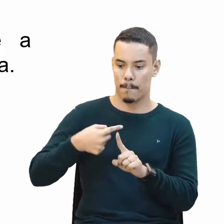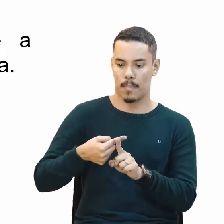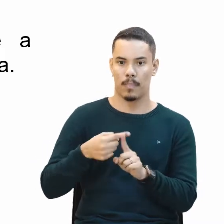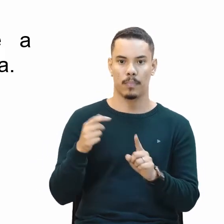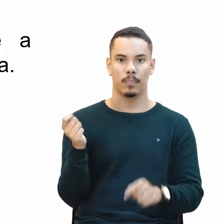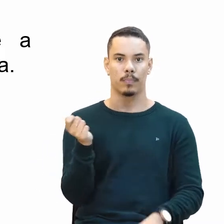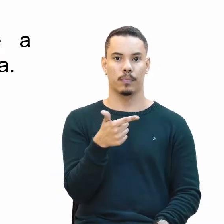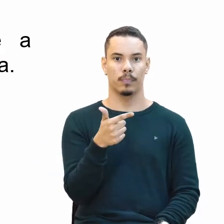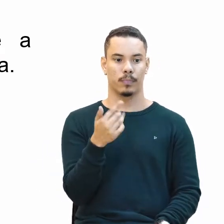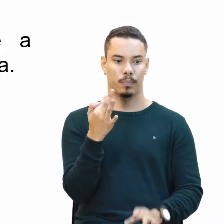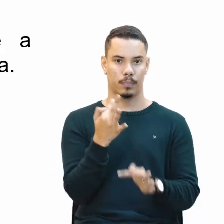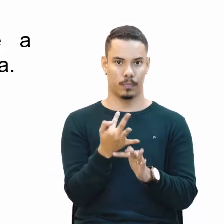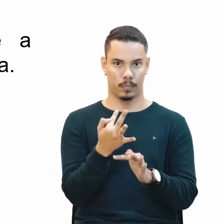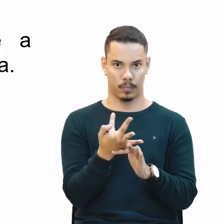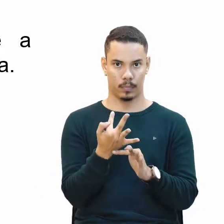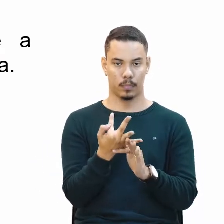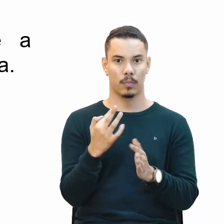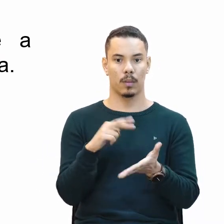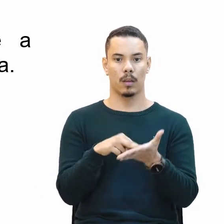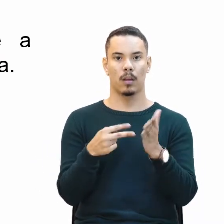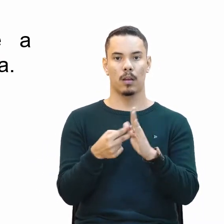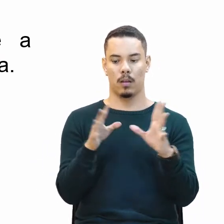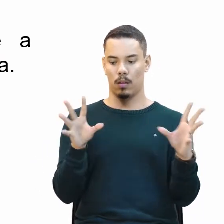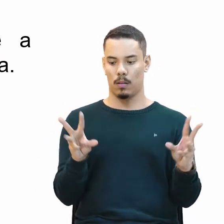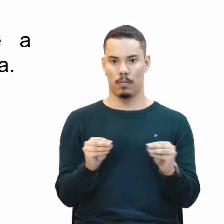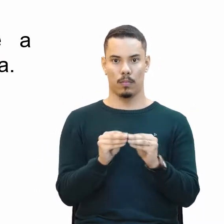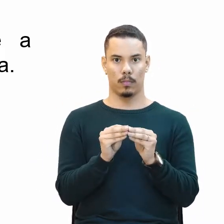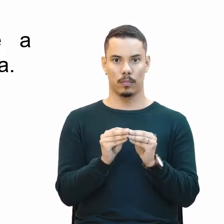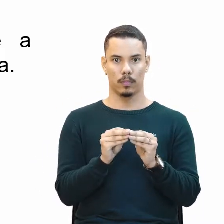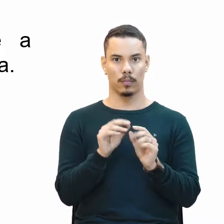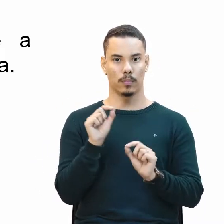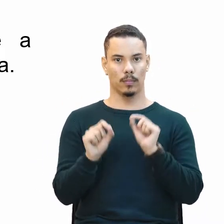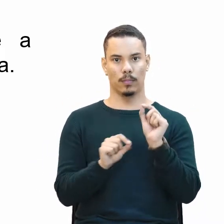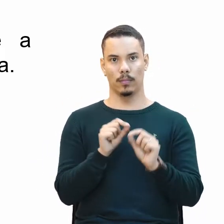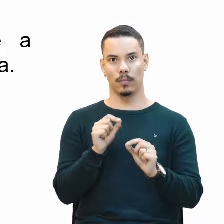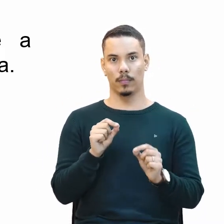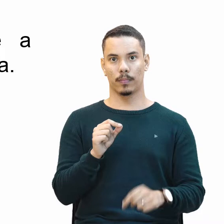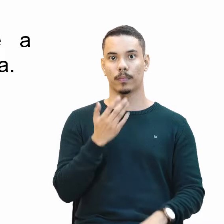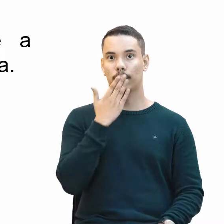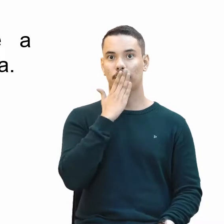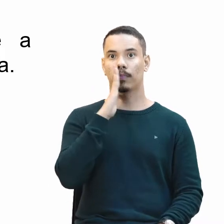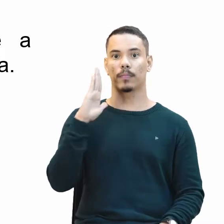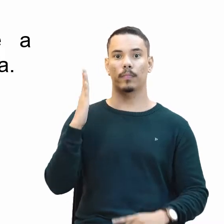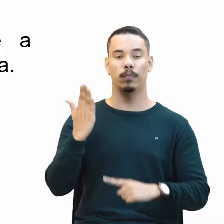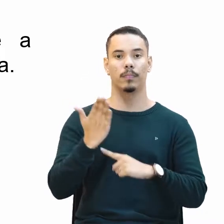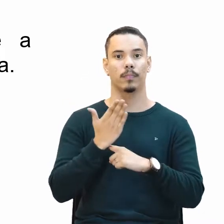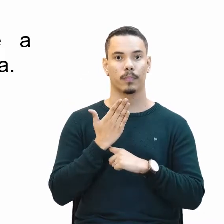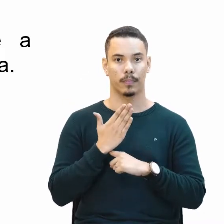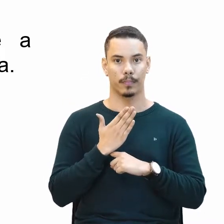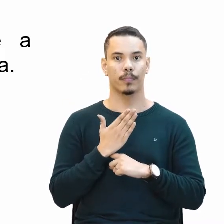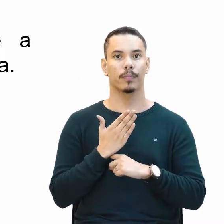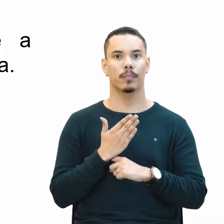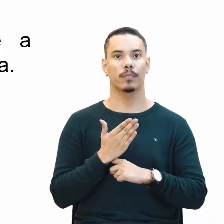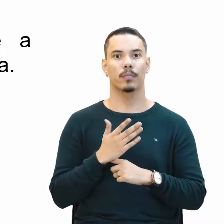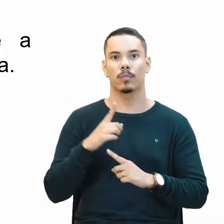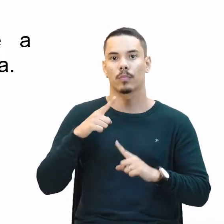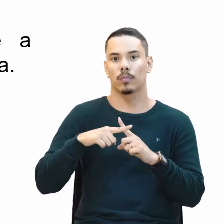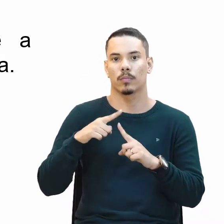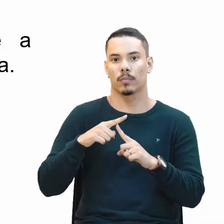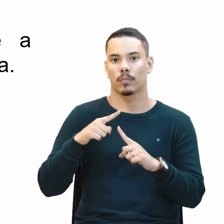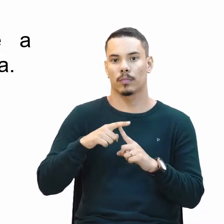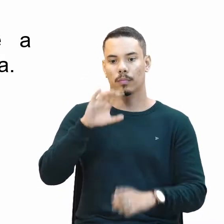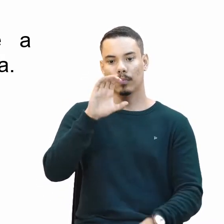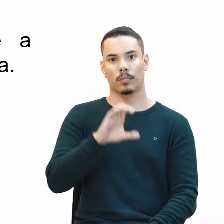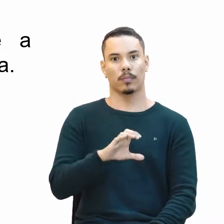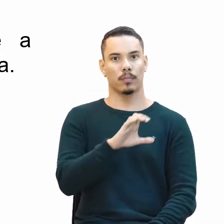que era até então favorável para a implantação de um tipo de cristianismo